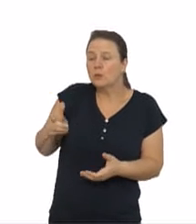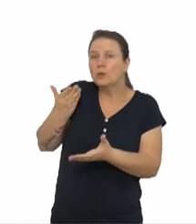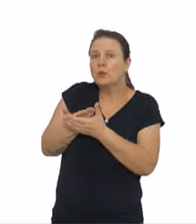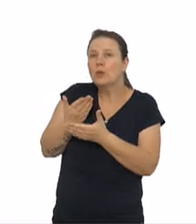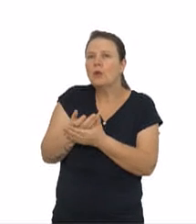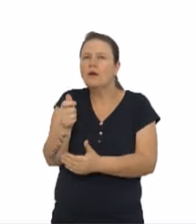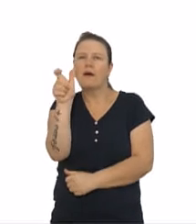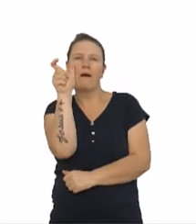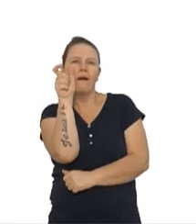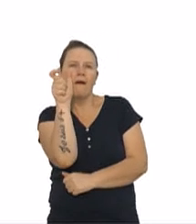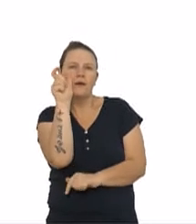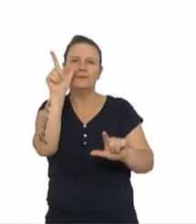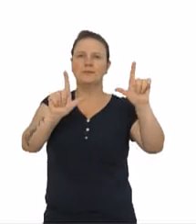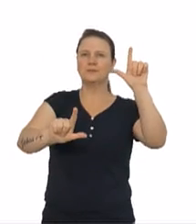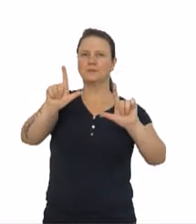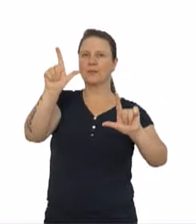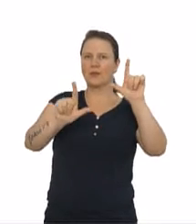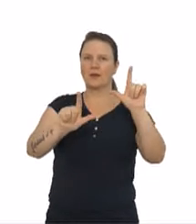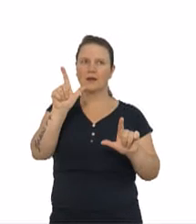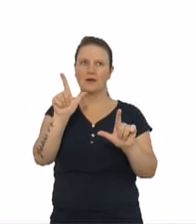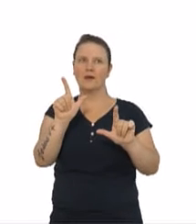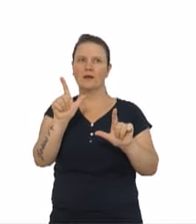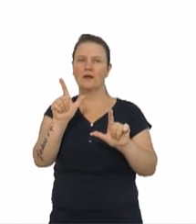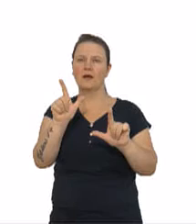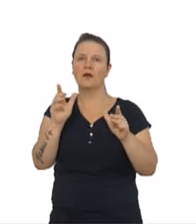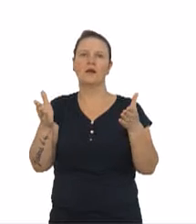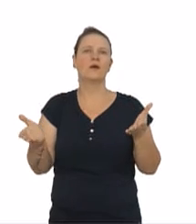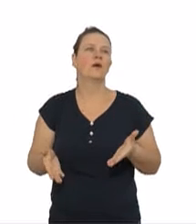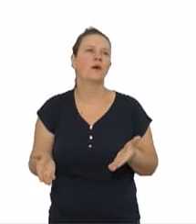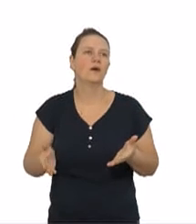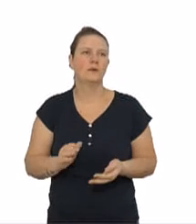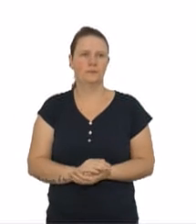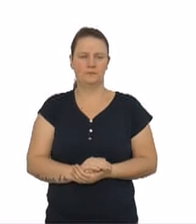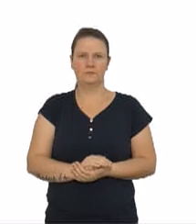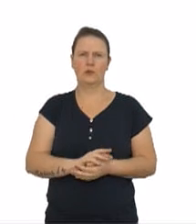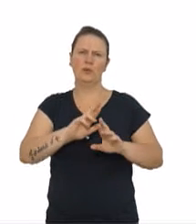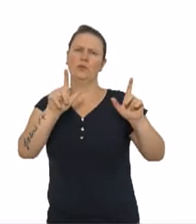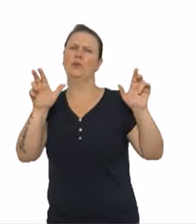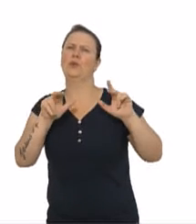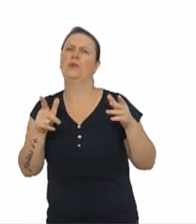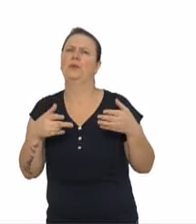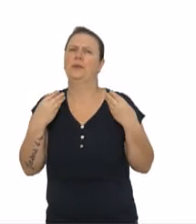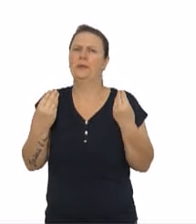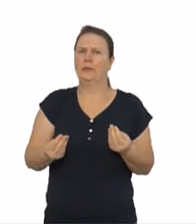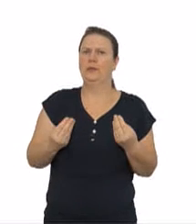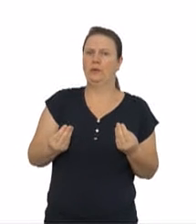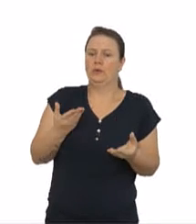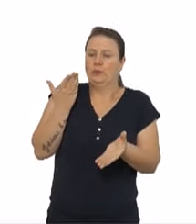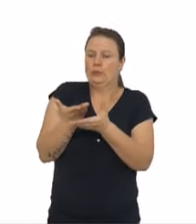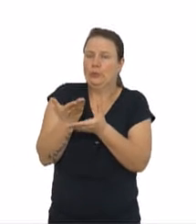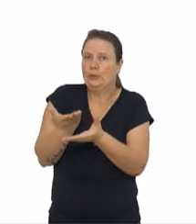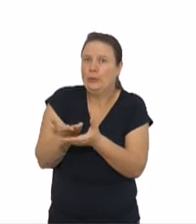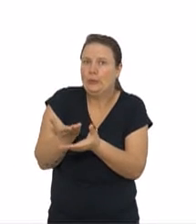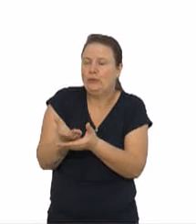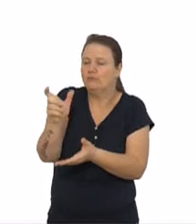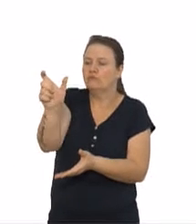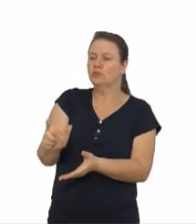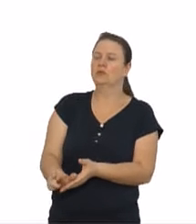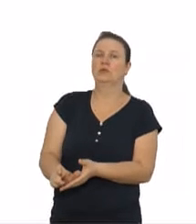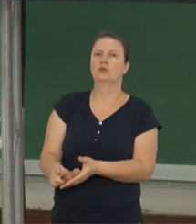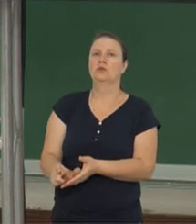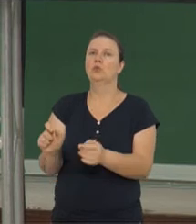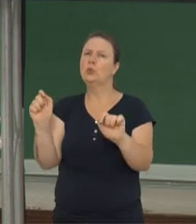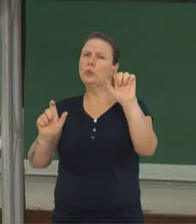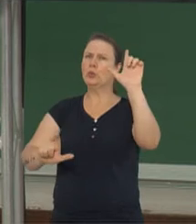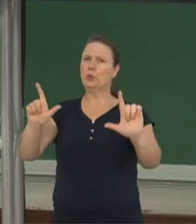tele y aún accedió al classroom. Mira la diferencia. El estudiante vio la tele